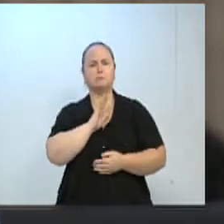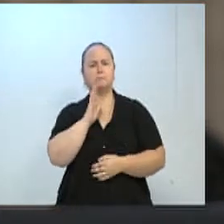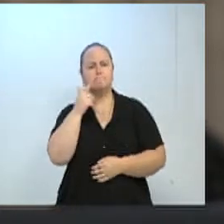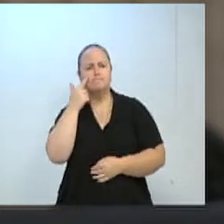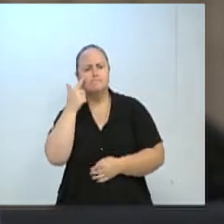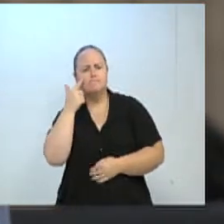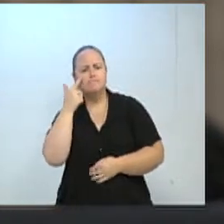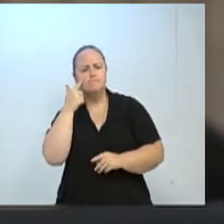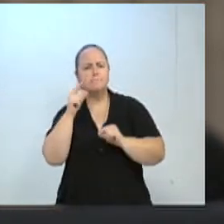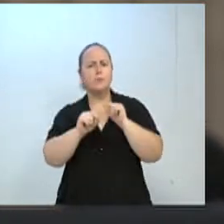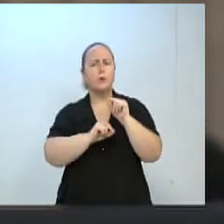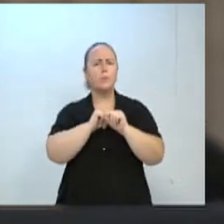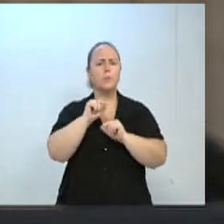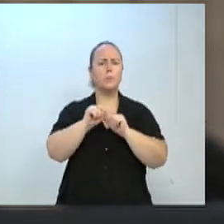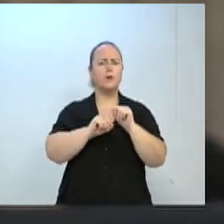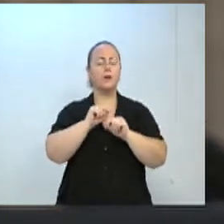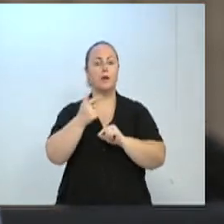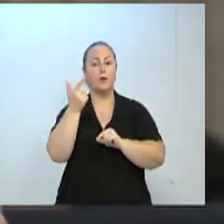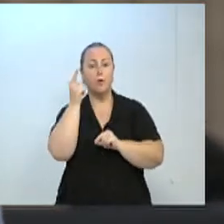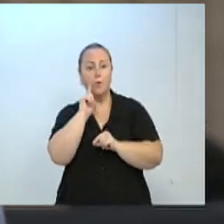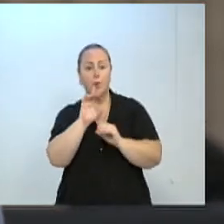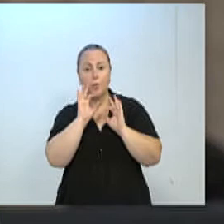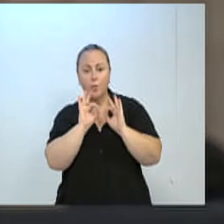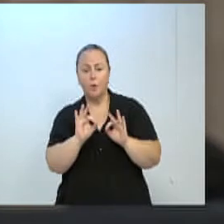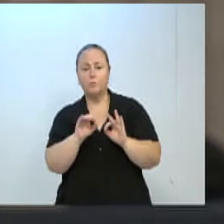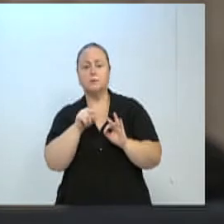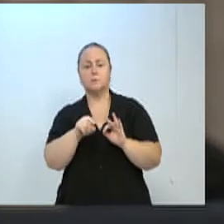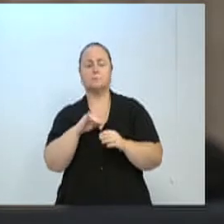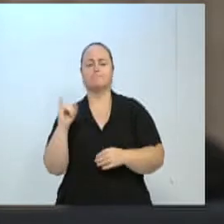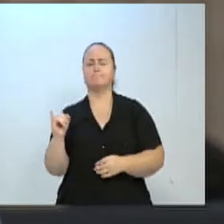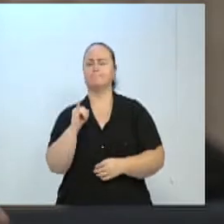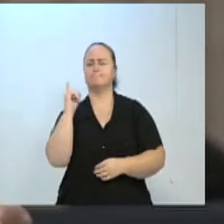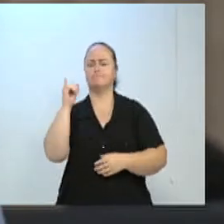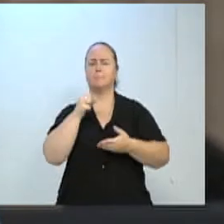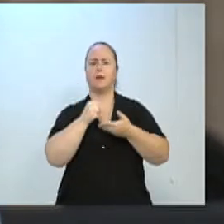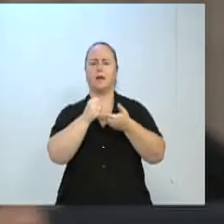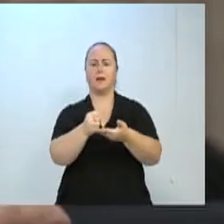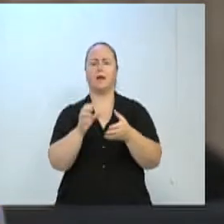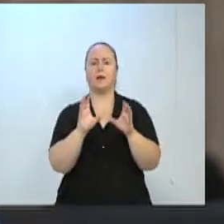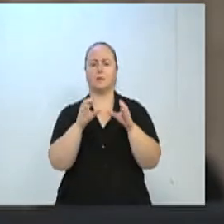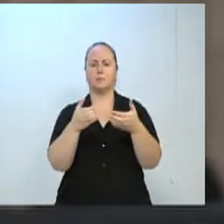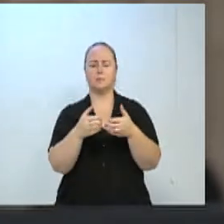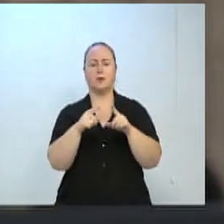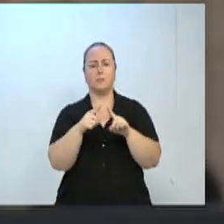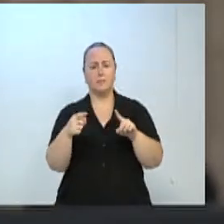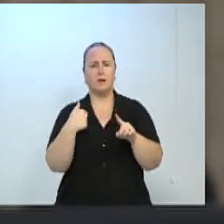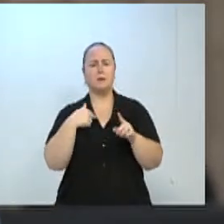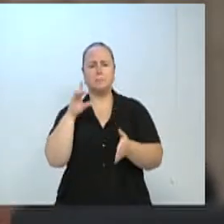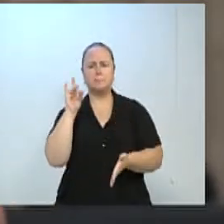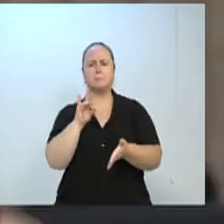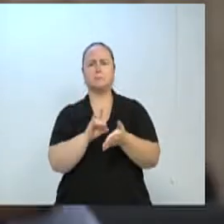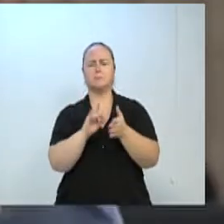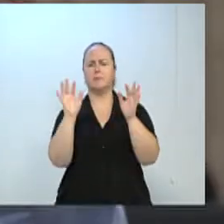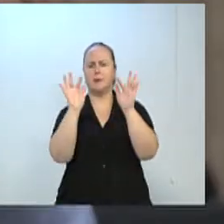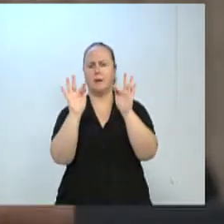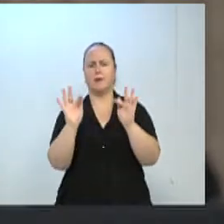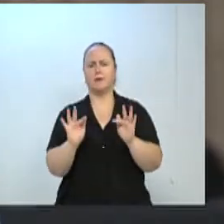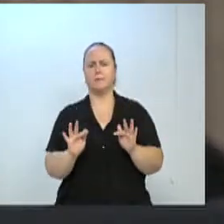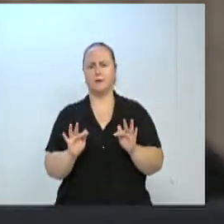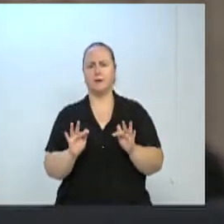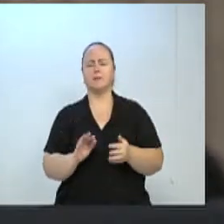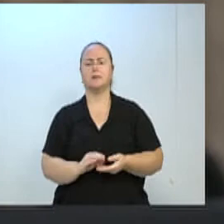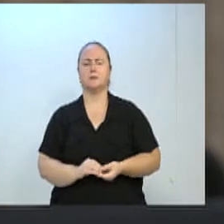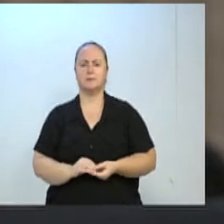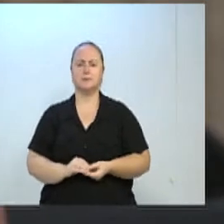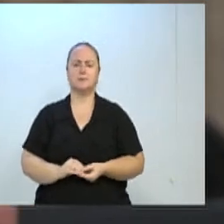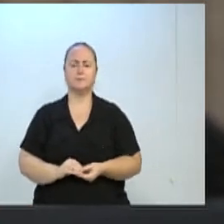mais. Se a gente conseguir essas demandas, será importante para a nossa comunidade, mas fico feliz que essa obra, inclusive usei essa